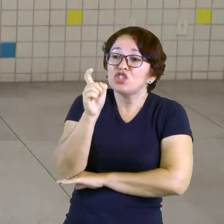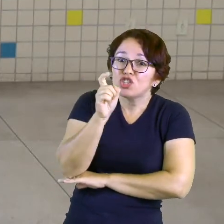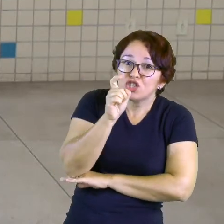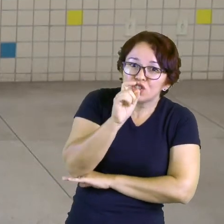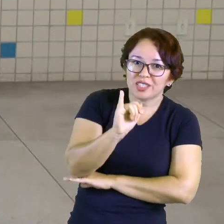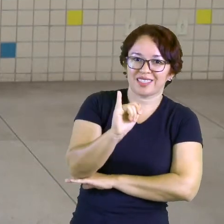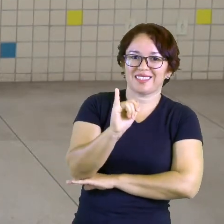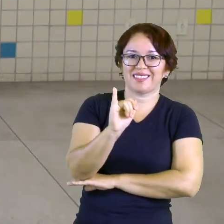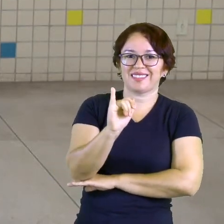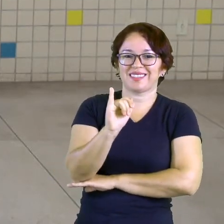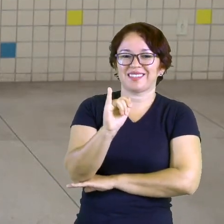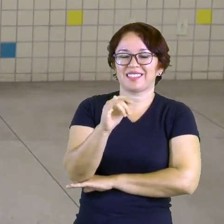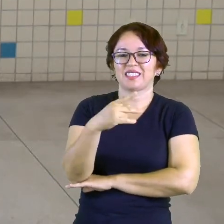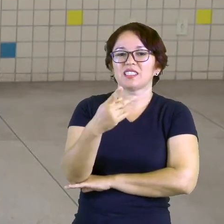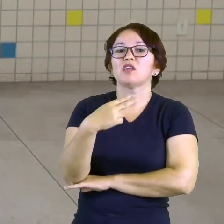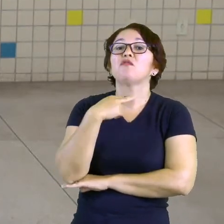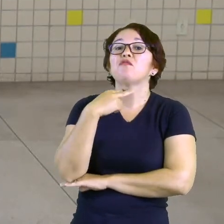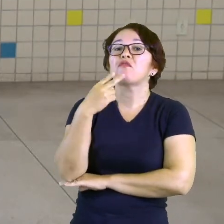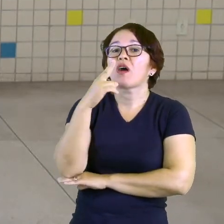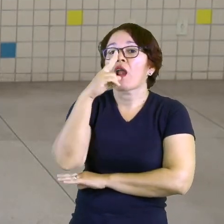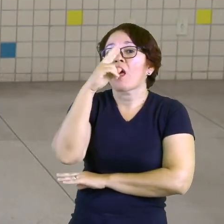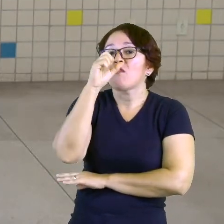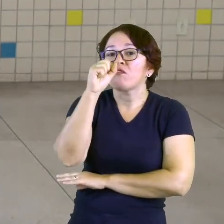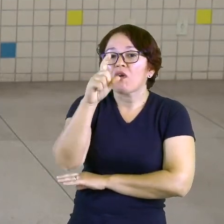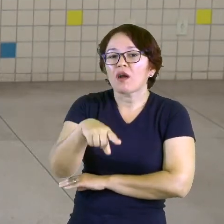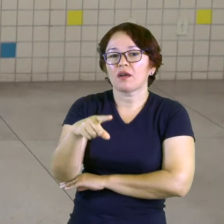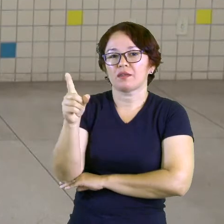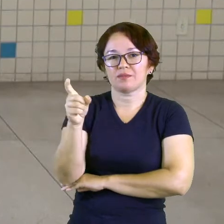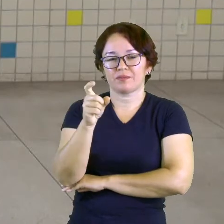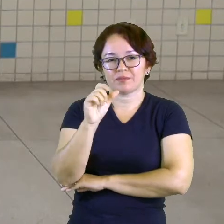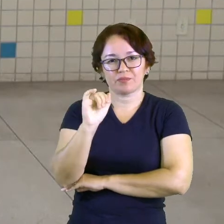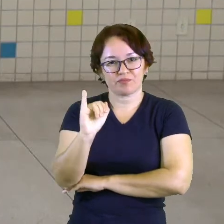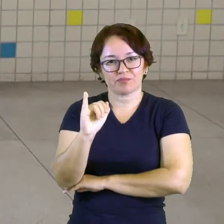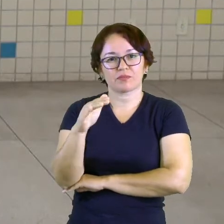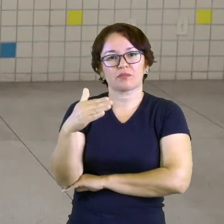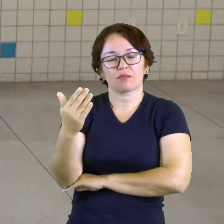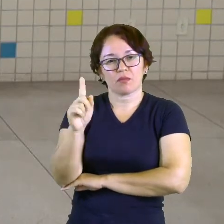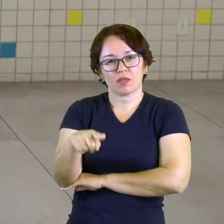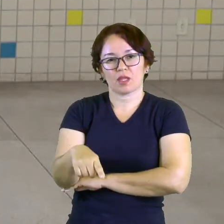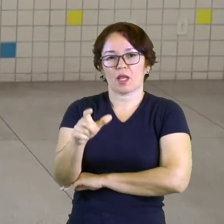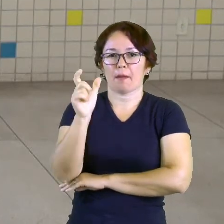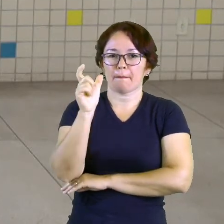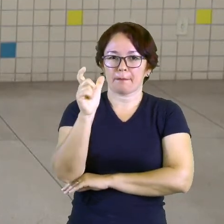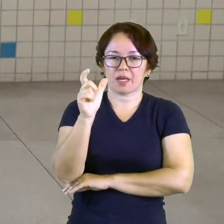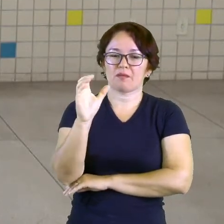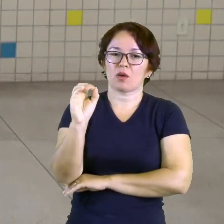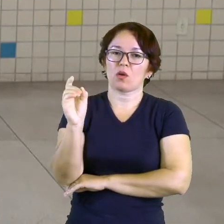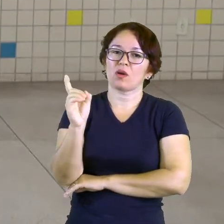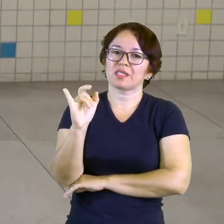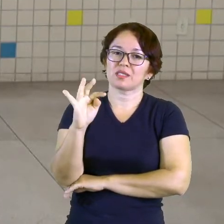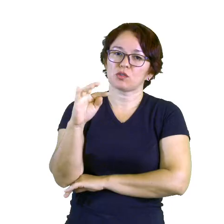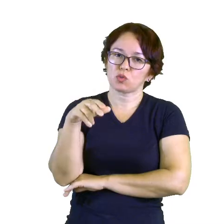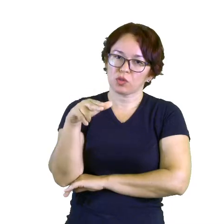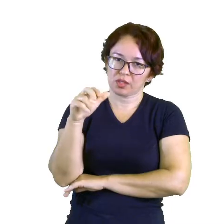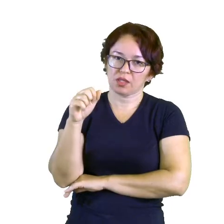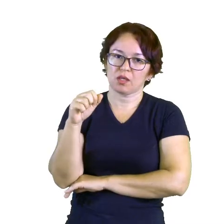Abacaxi. Qual é a sílaba tônica? O xi. Então, ela também é uma palavra